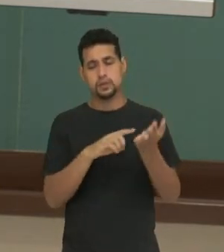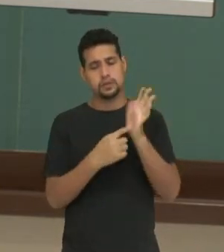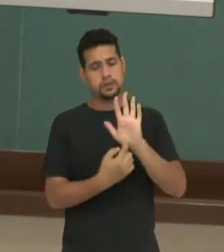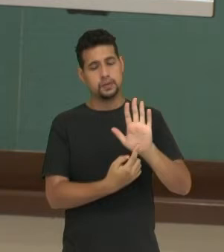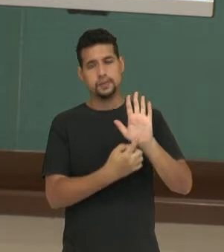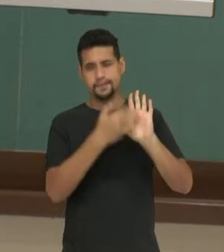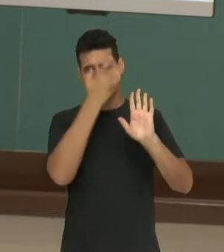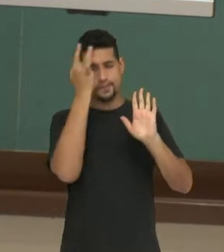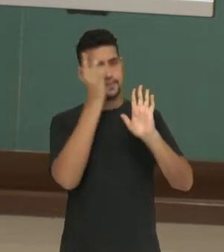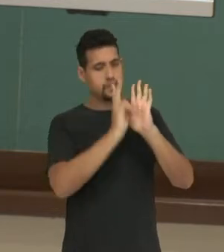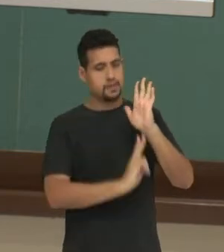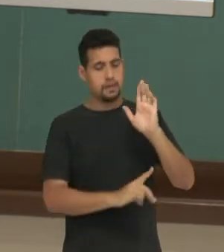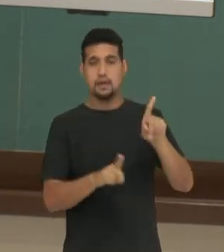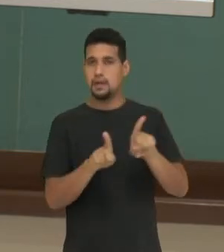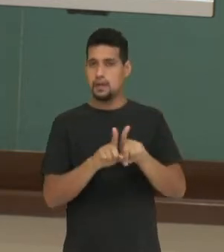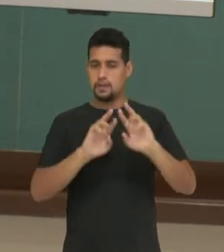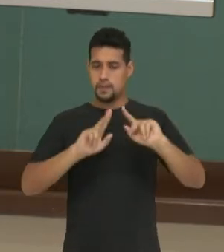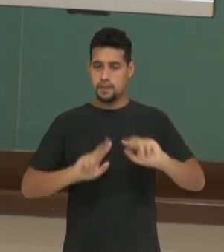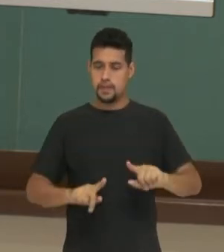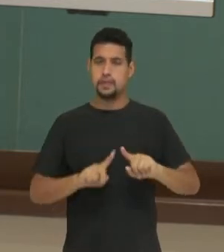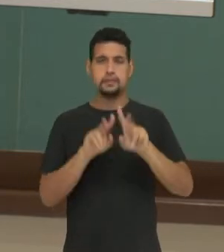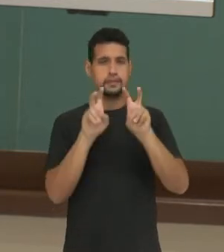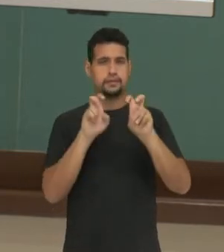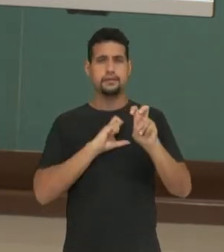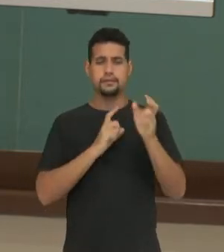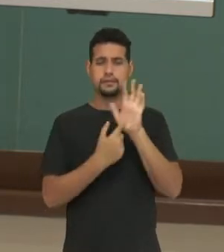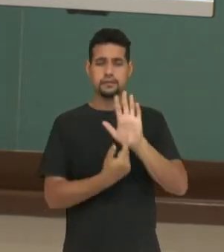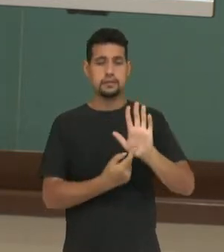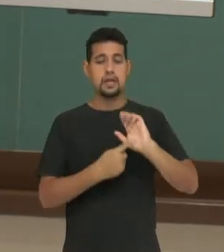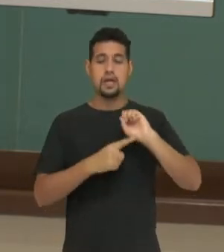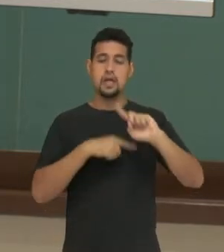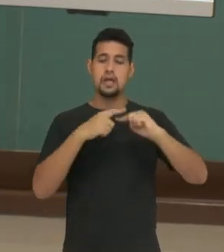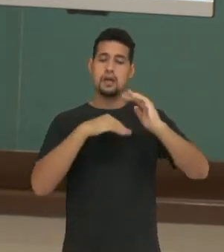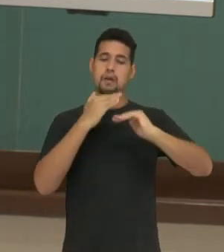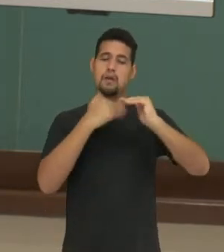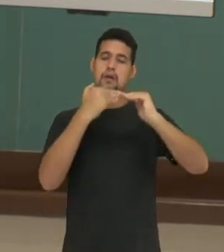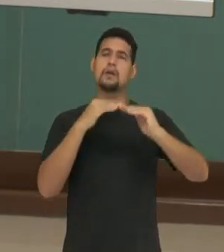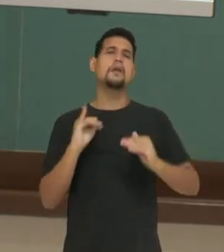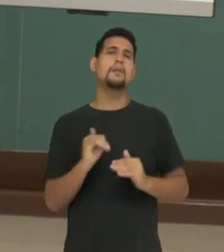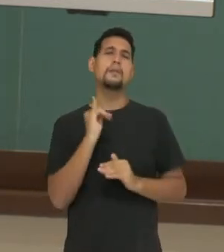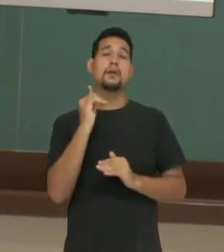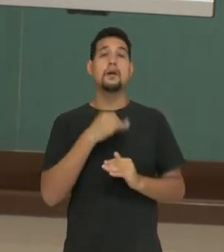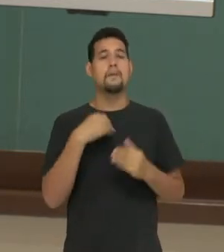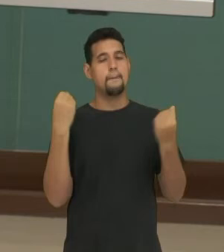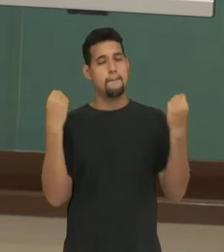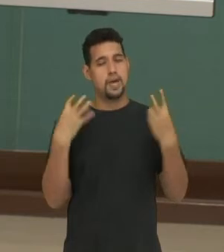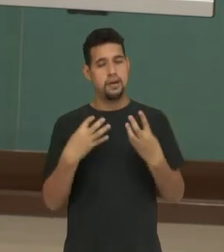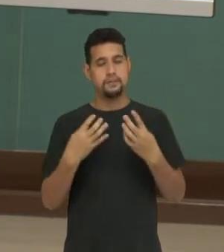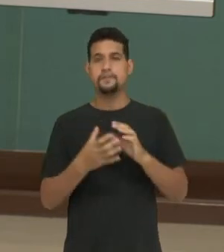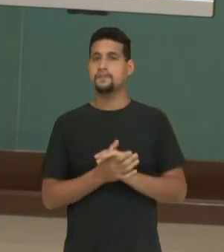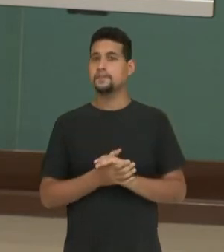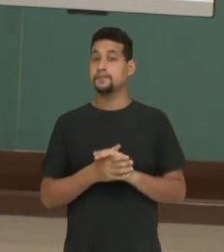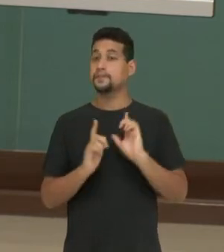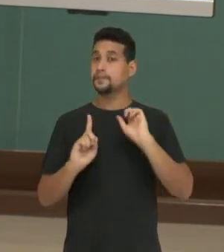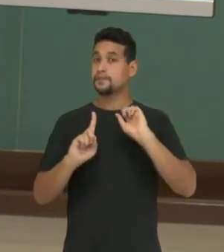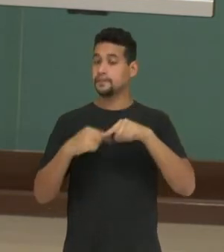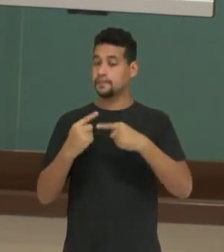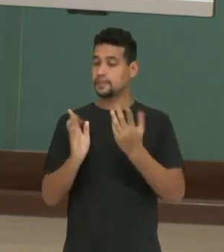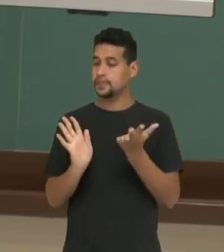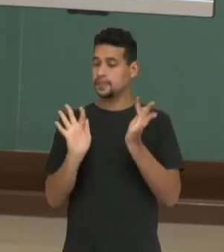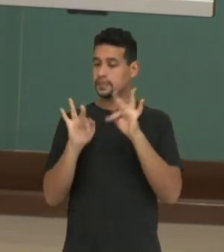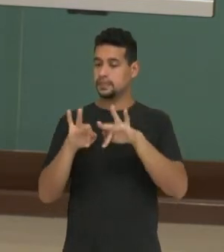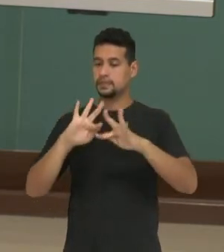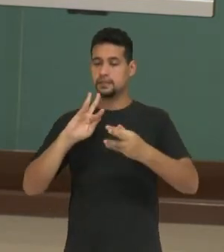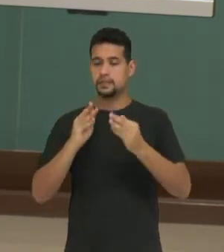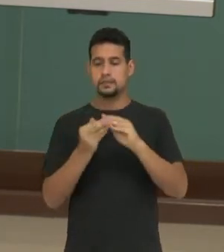ao leitor em linhas gerais o assunto que eu vou tratar e no desenvolvimento eu fundamento os meus argumentos. E por fim, na